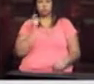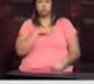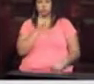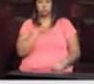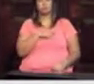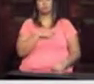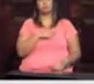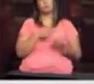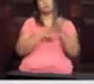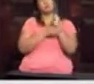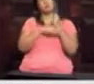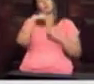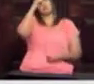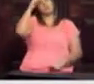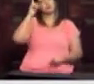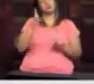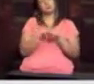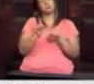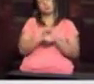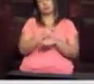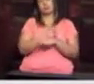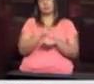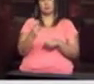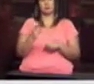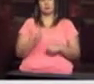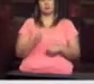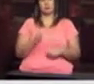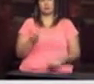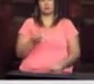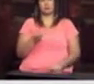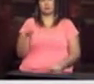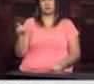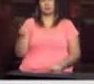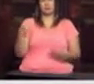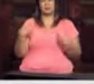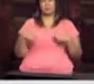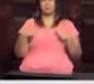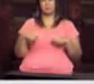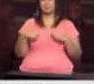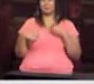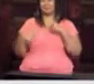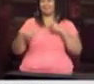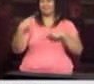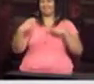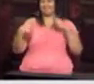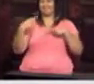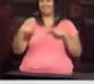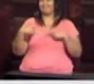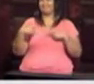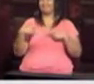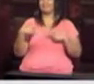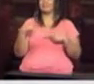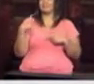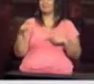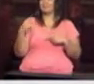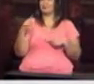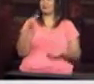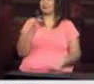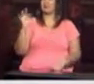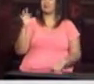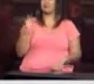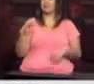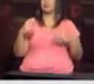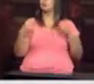segurança pública é do âmbito estadual, mas nós temos que discutir, por exemplo, a questão do governo federal, como é que essas